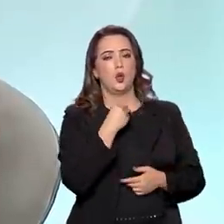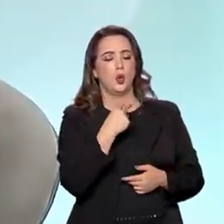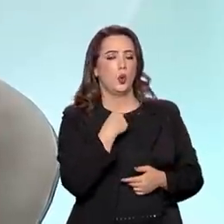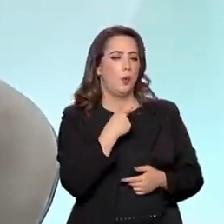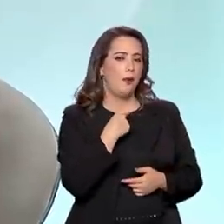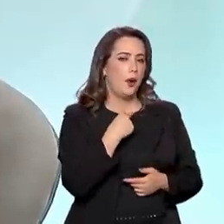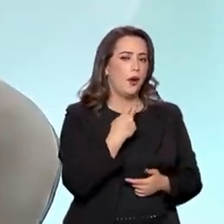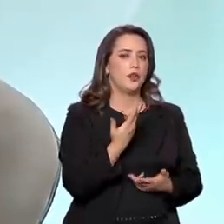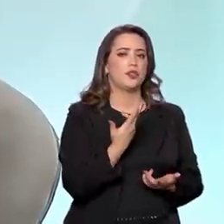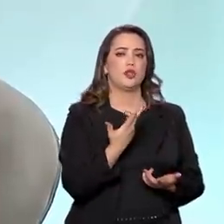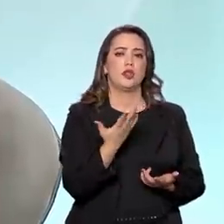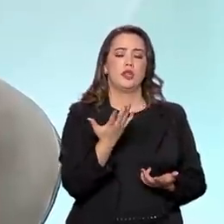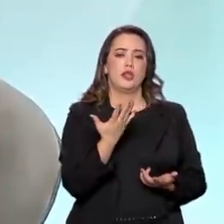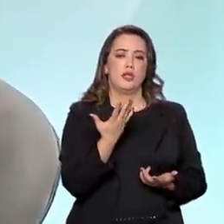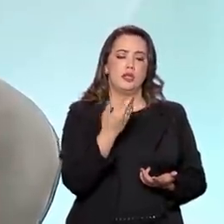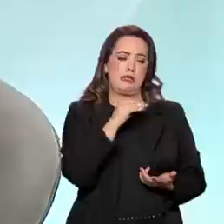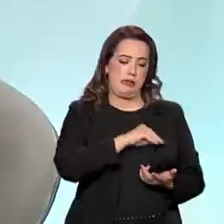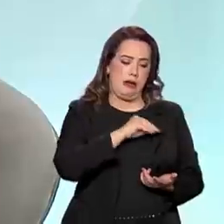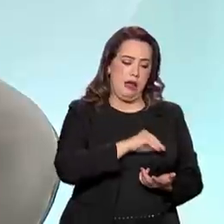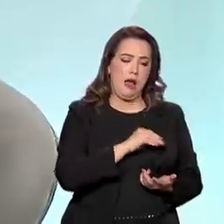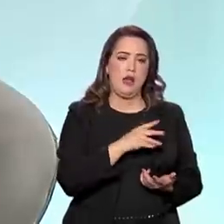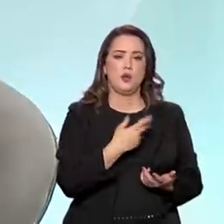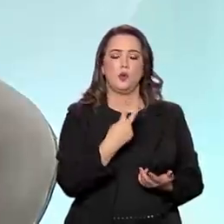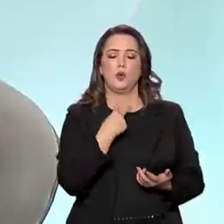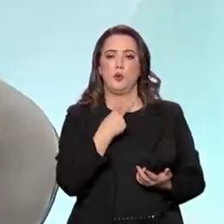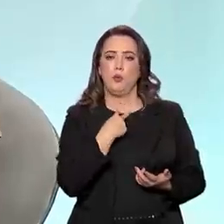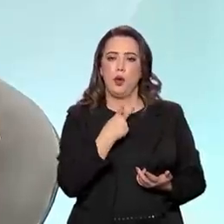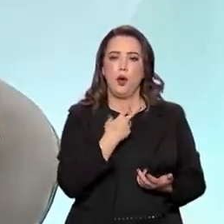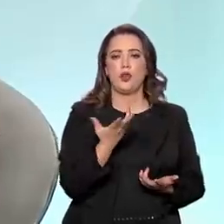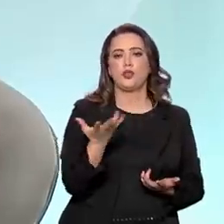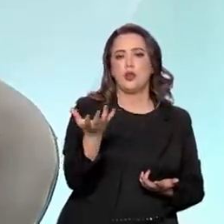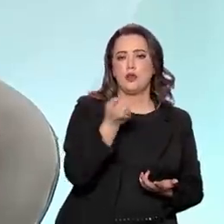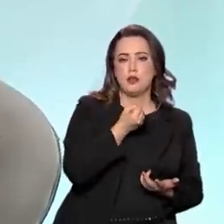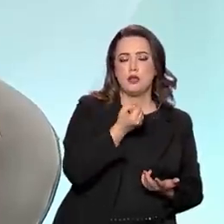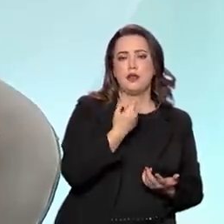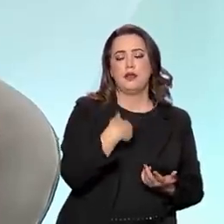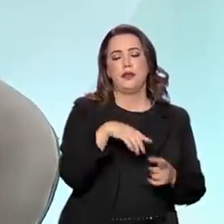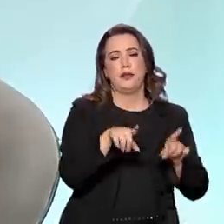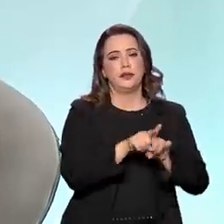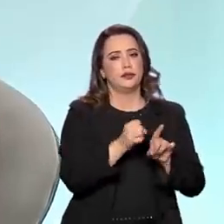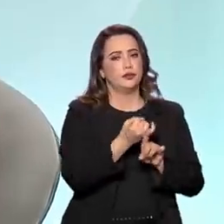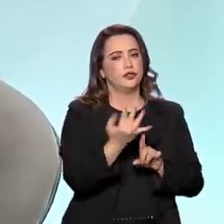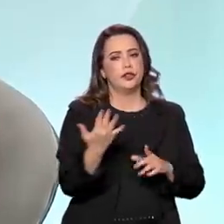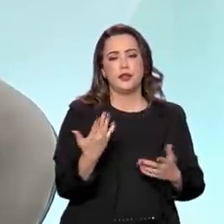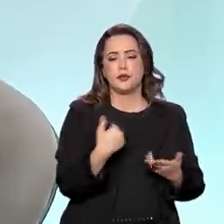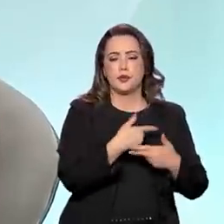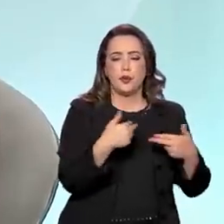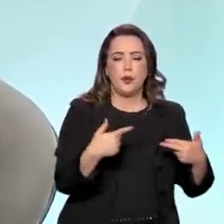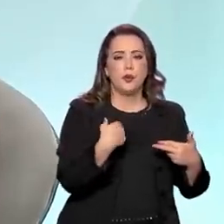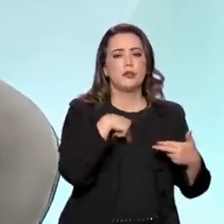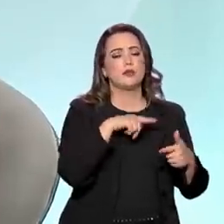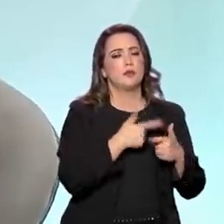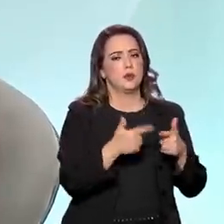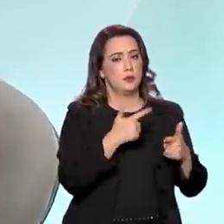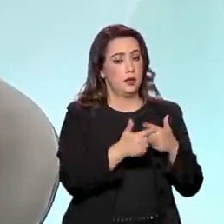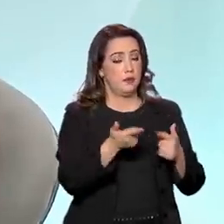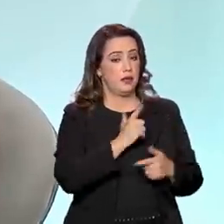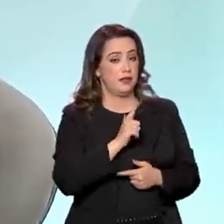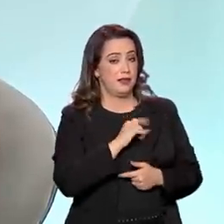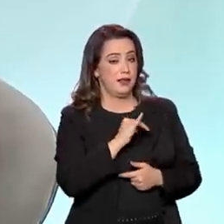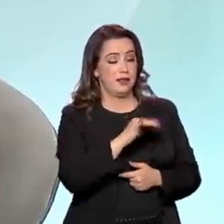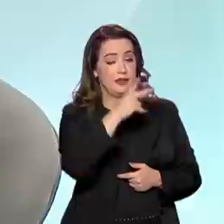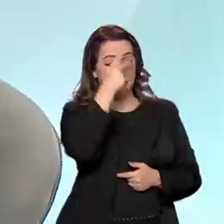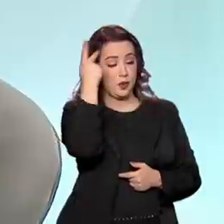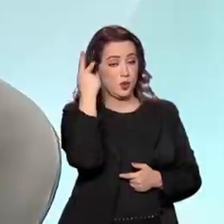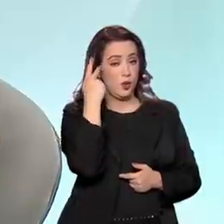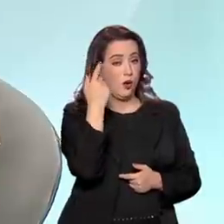prêmio não ser ganhar na mega-sena e não tiver em dia ele não vai poder receber o primo dele então são algumas consequências que tem para quem